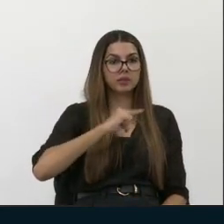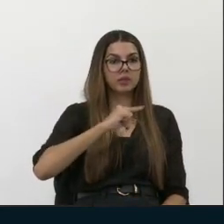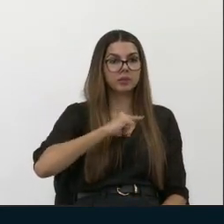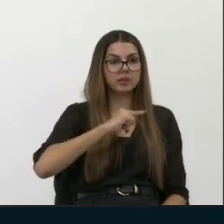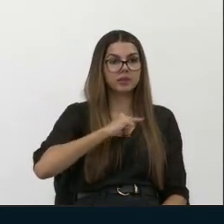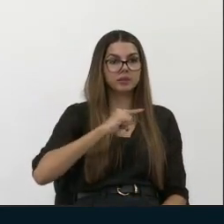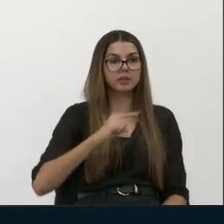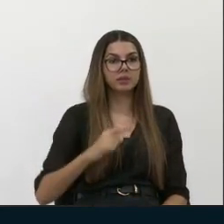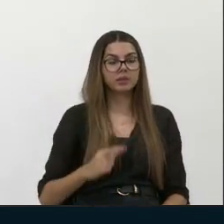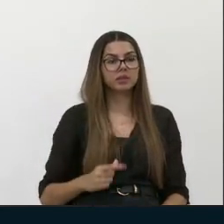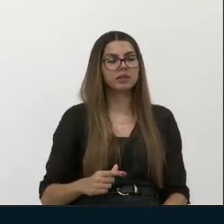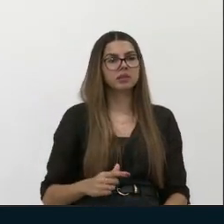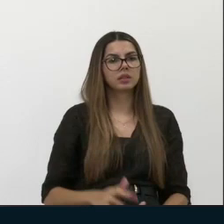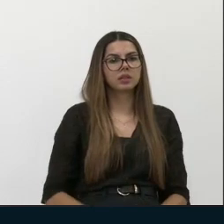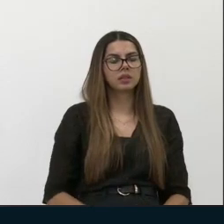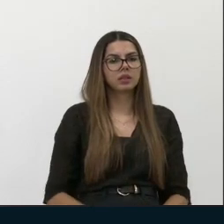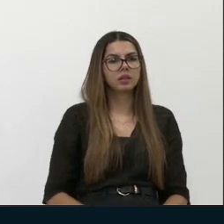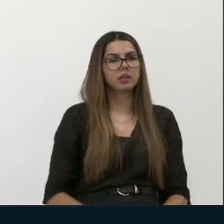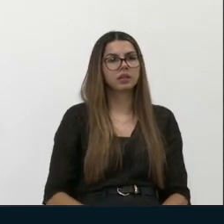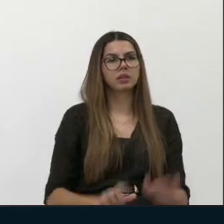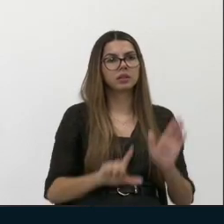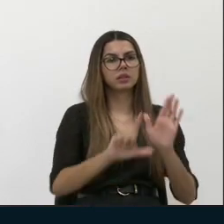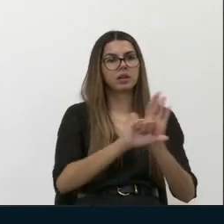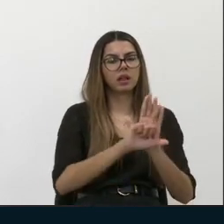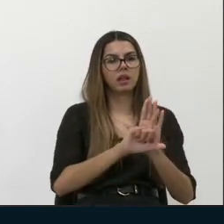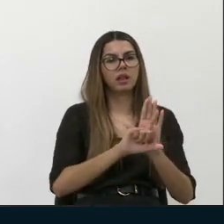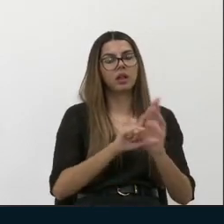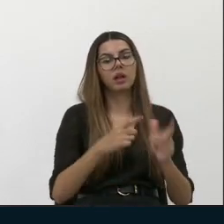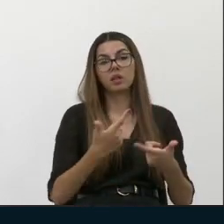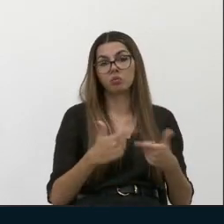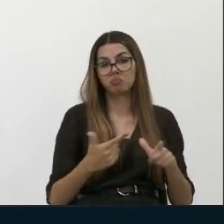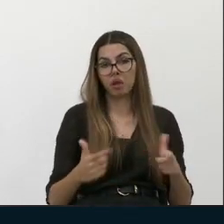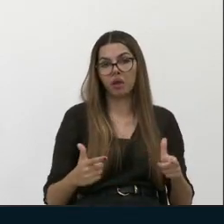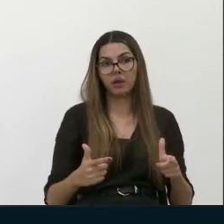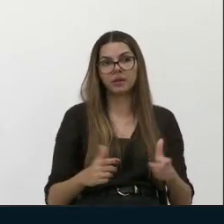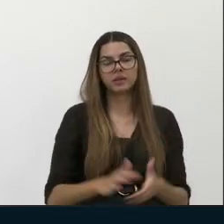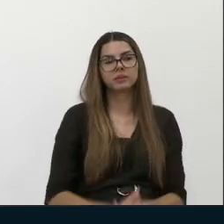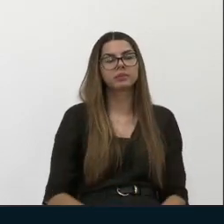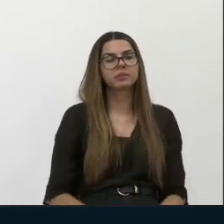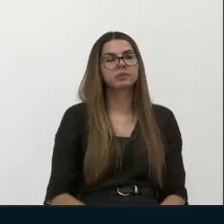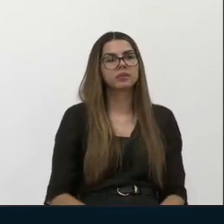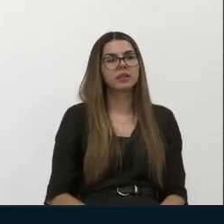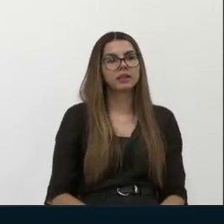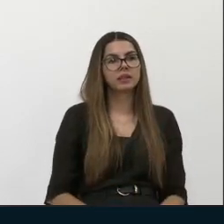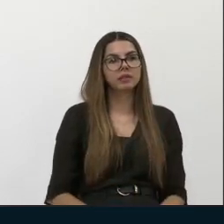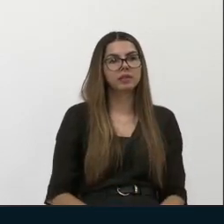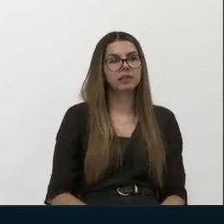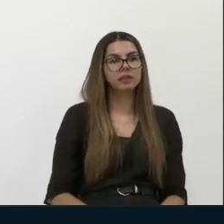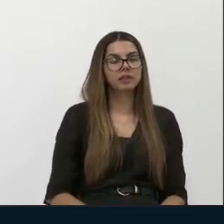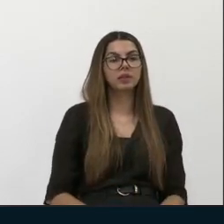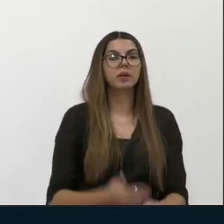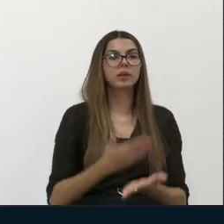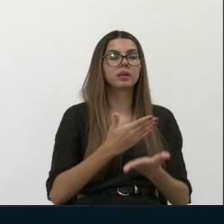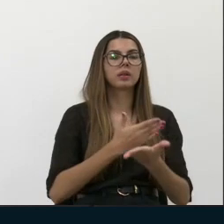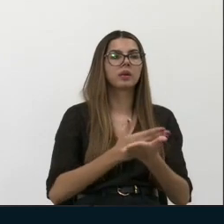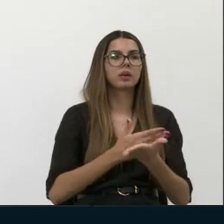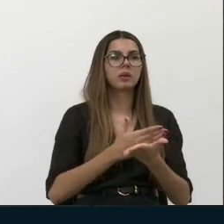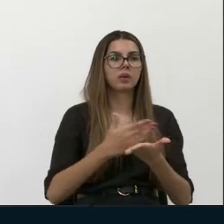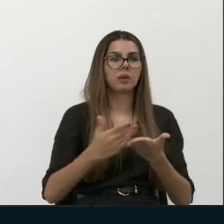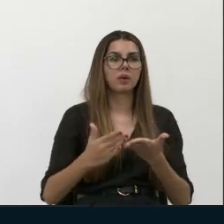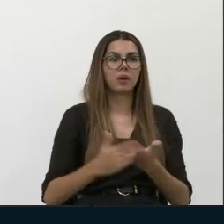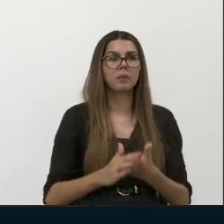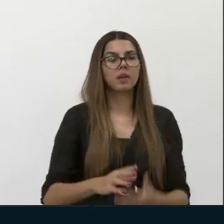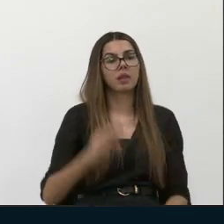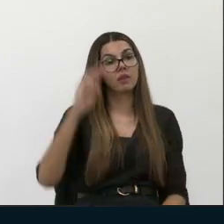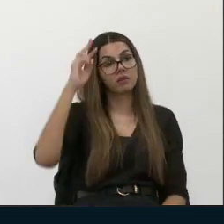Então, assim, o governo Guti, segundo o vereador Geleia, tem corrupção, né? E aí a gente começa a ver os